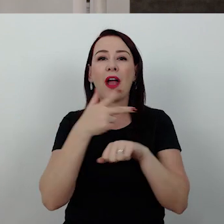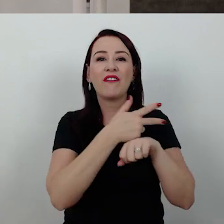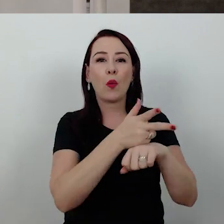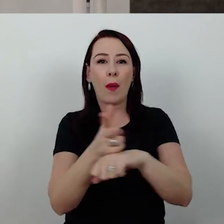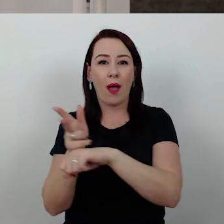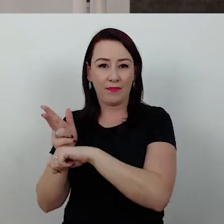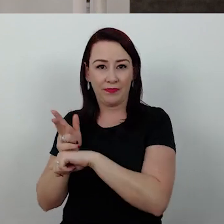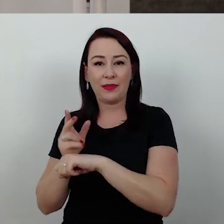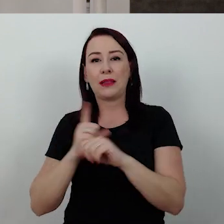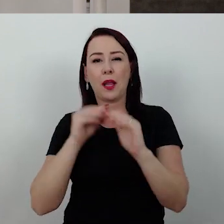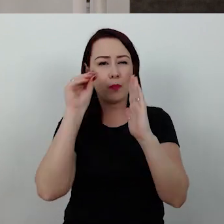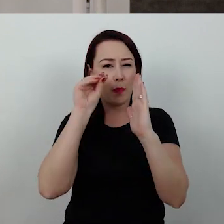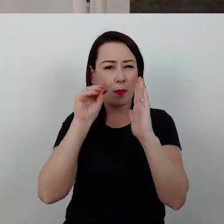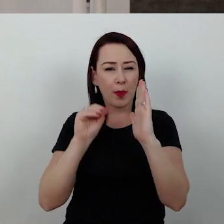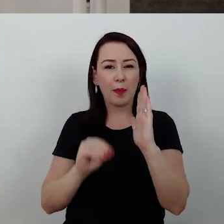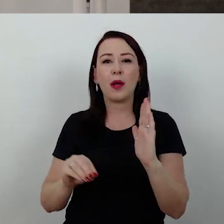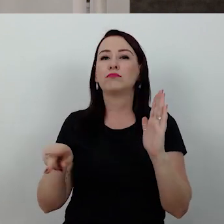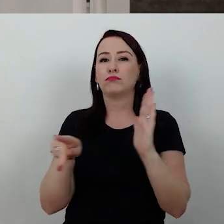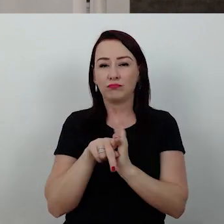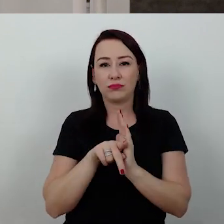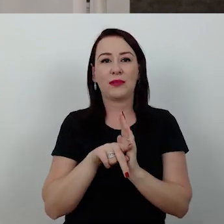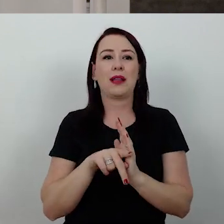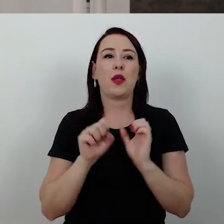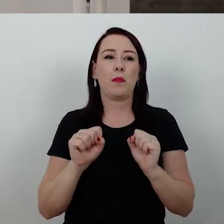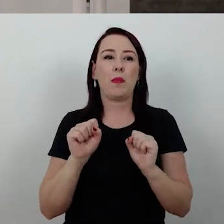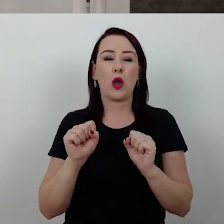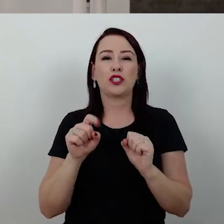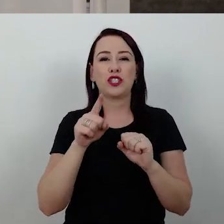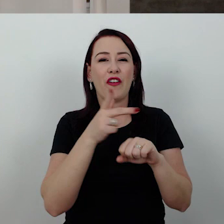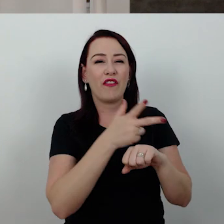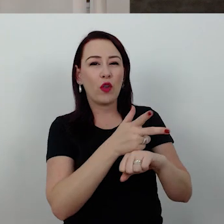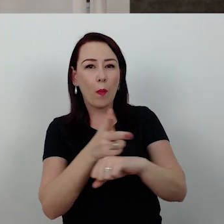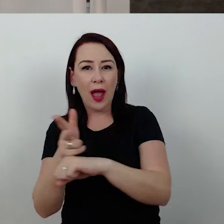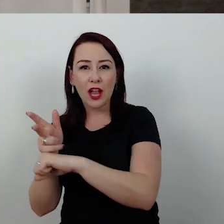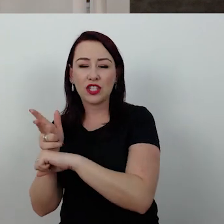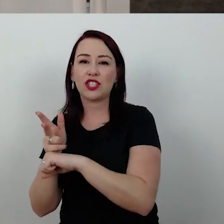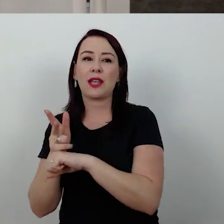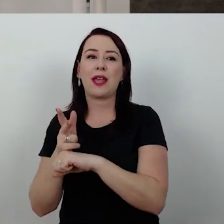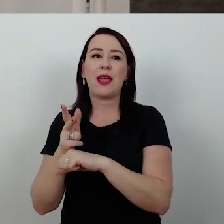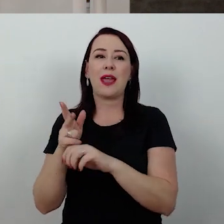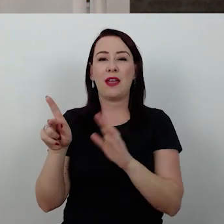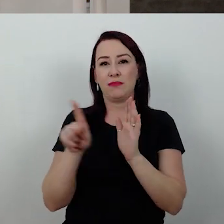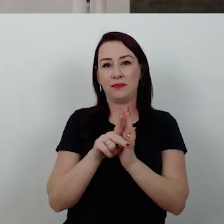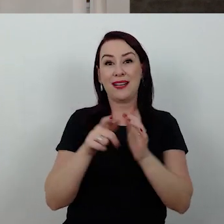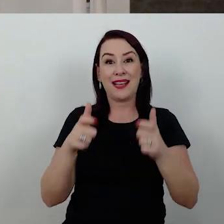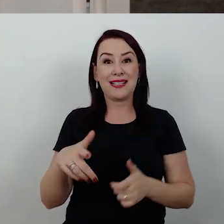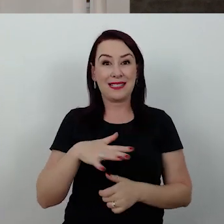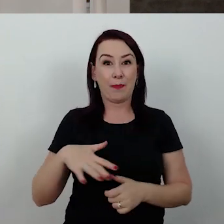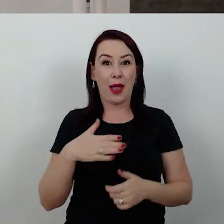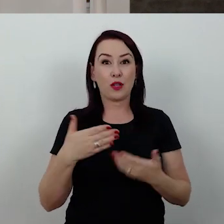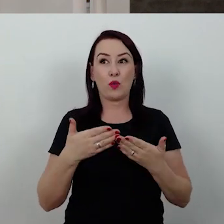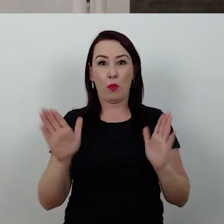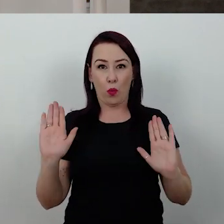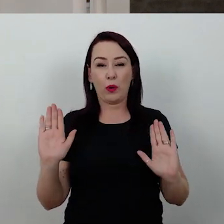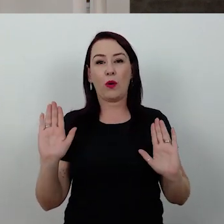filmagem. Então, a gente concentra todos esses movimentos relacionados à filmagem, que envolve filmagens